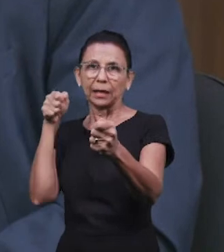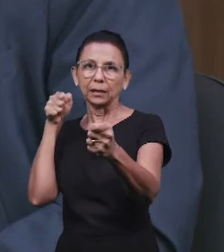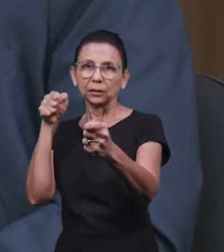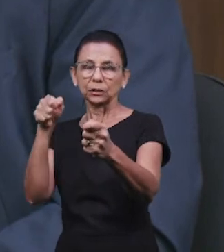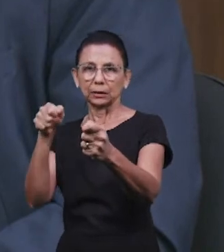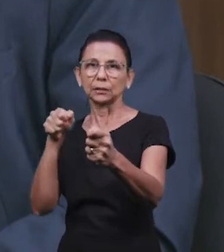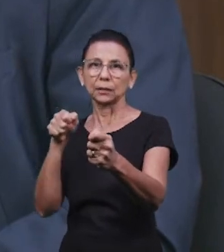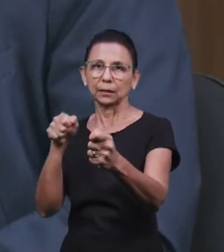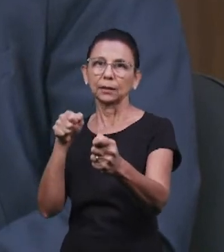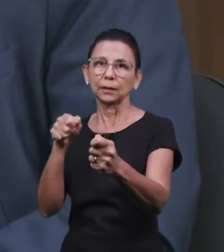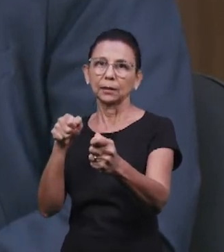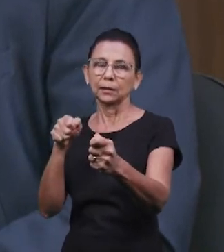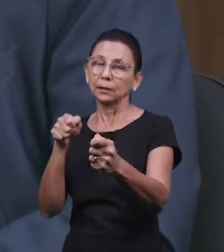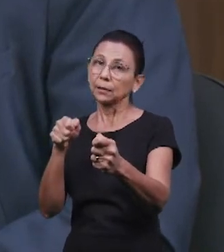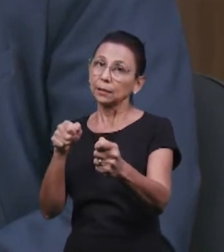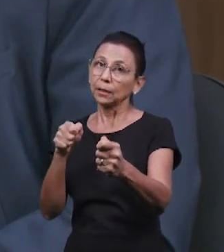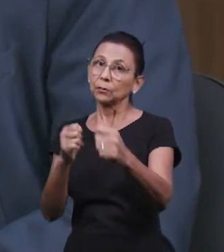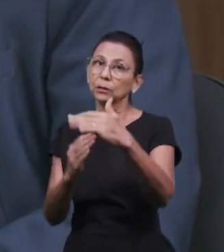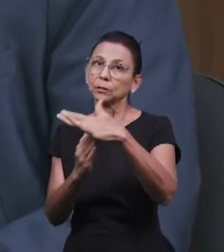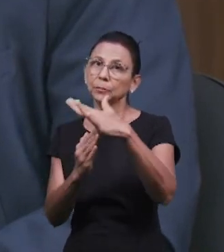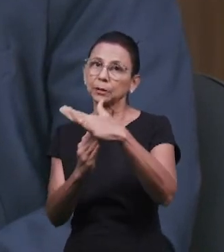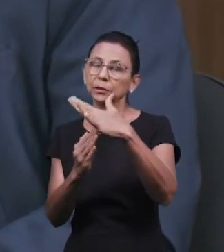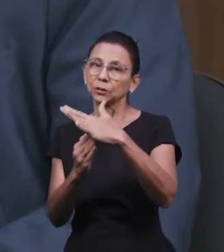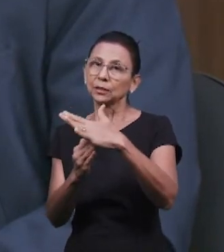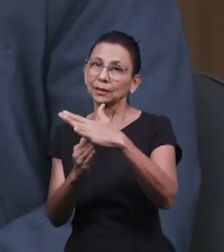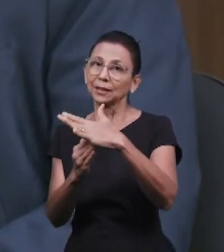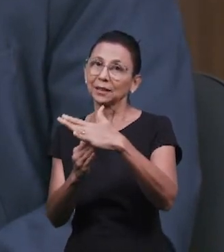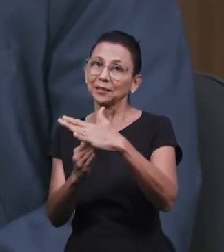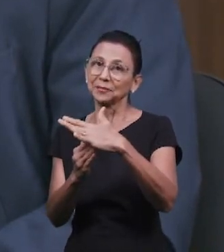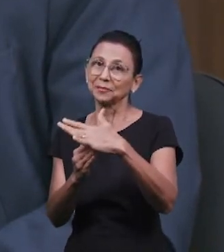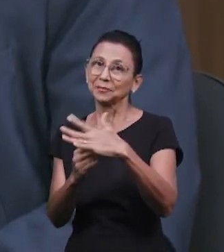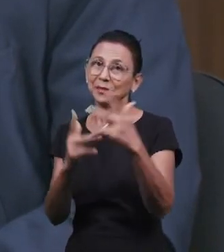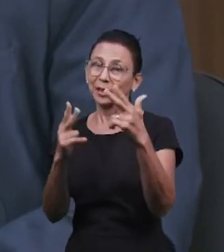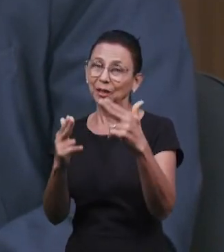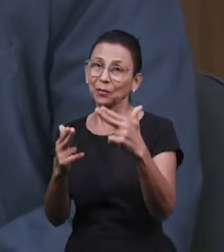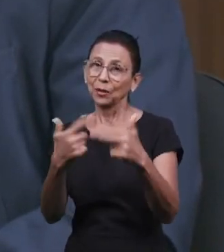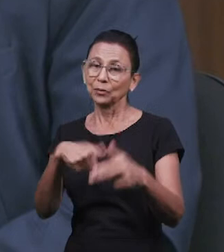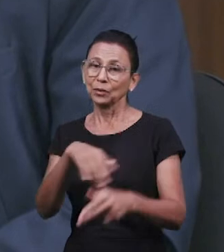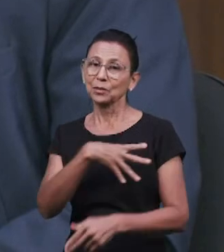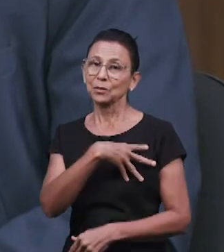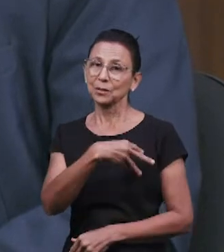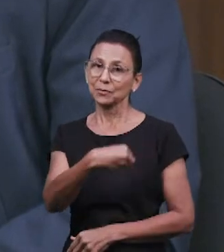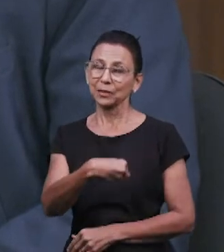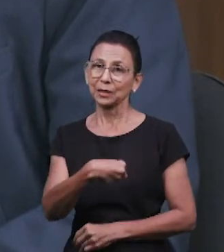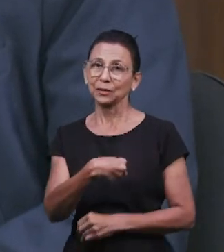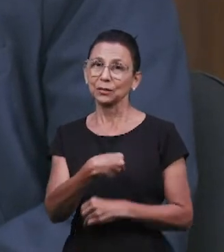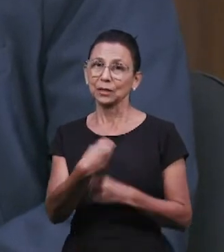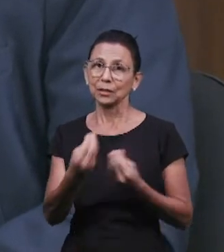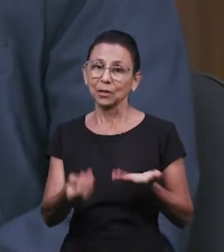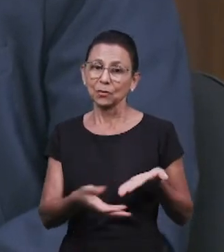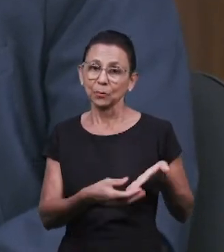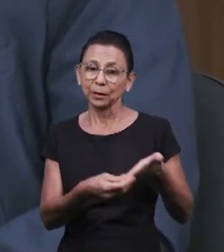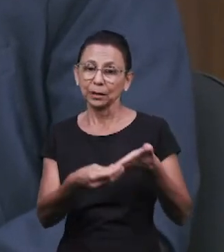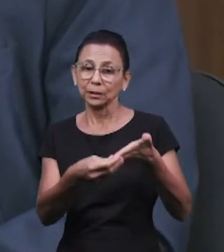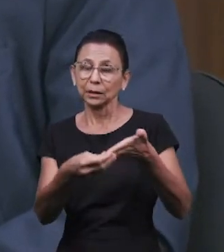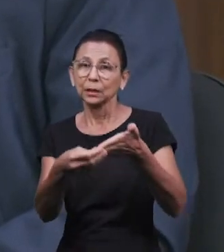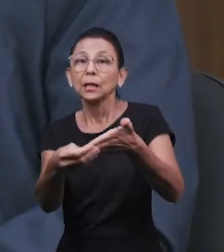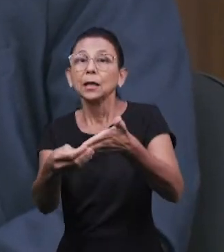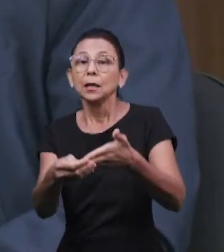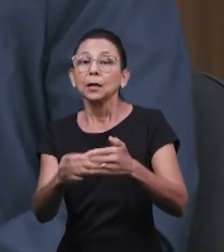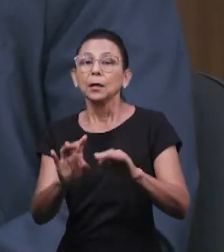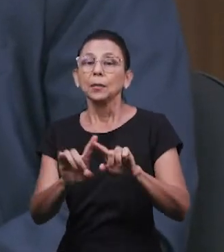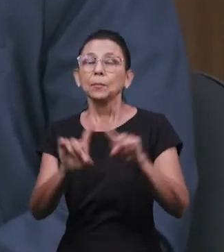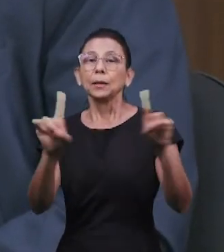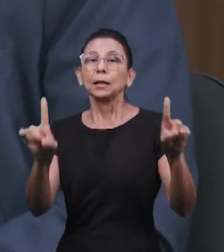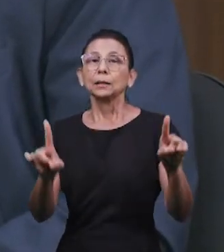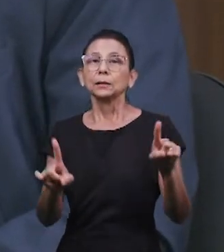E dali nós impulsionamos nossos filhos para frente, para que eles, né, também alcancem os seus alvos e cheguem. É